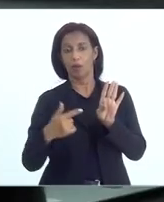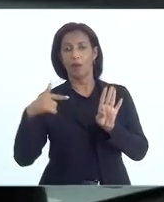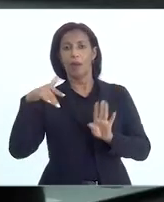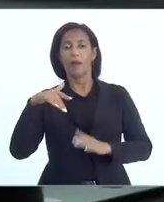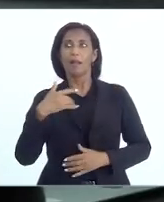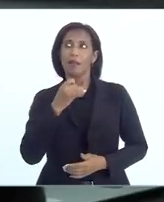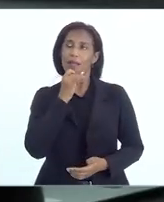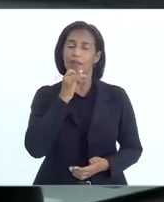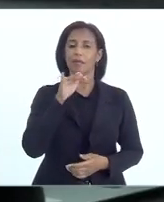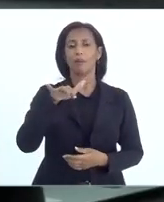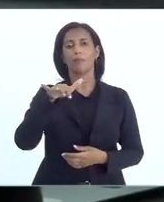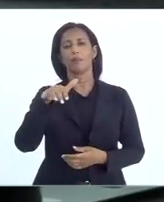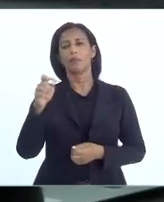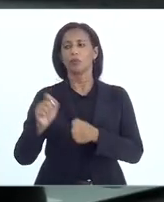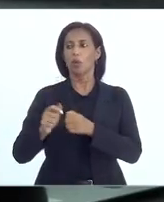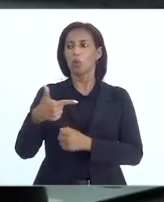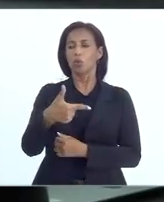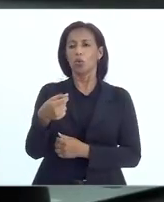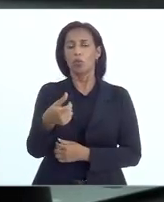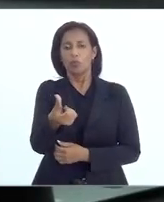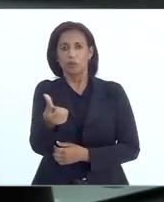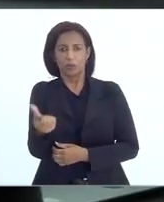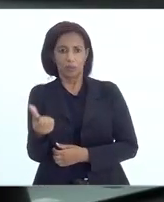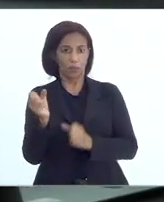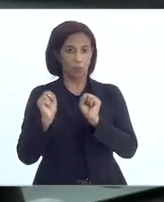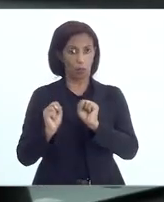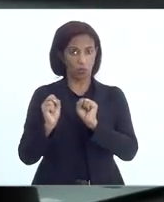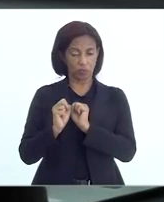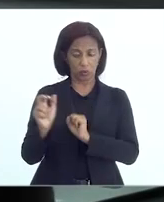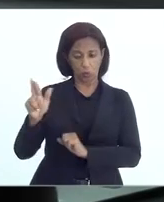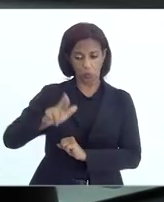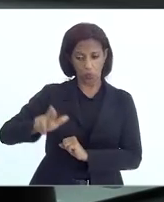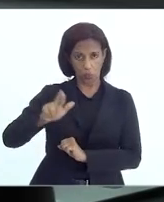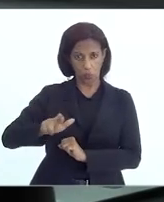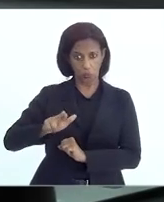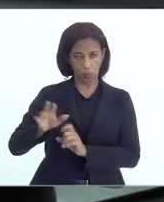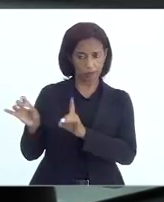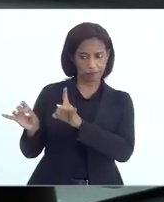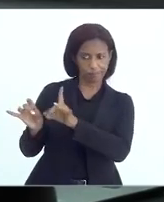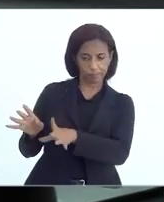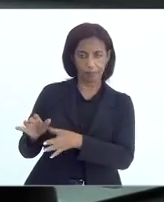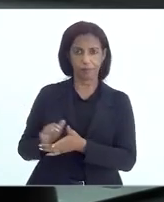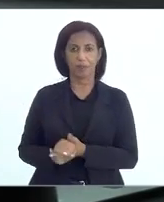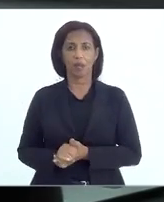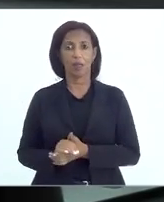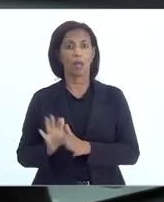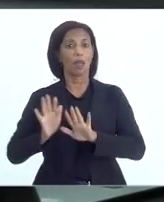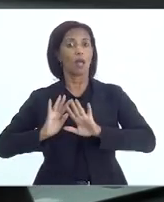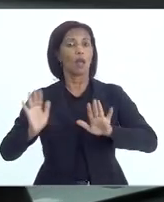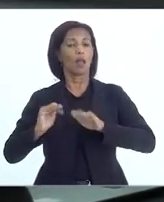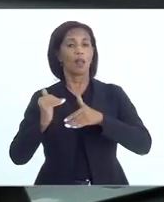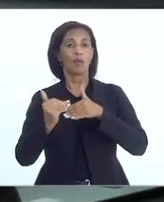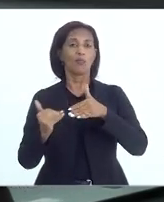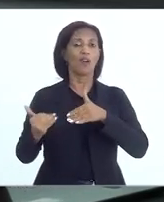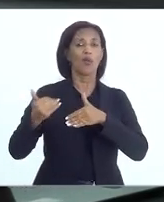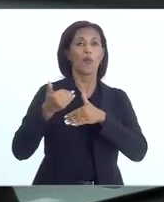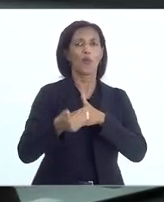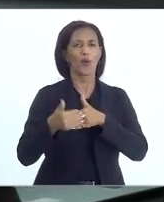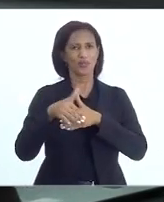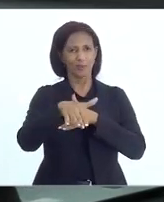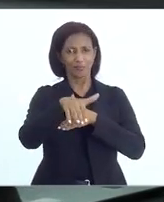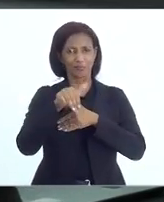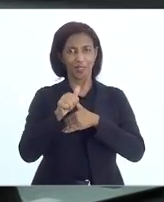ano por exemplo 2016 ela pode fazer o uso da renúncia E aí ela não vai ao próximo